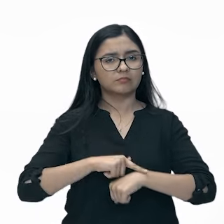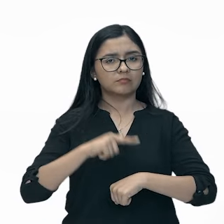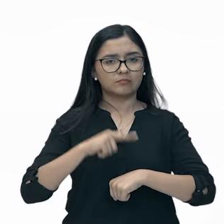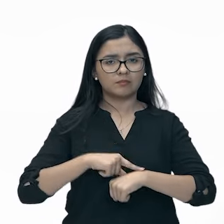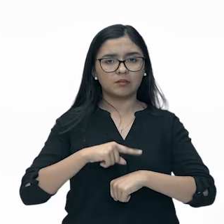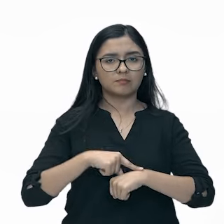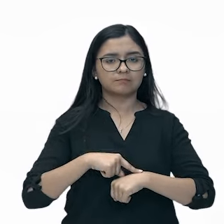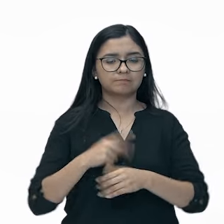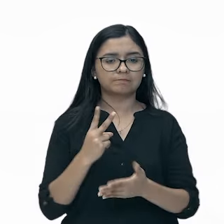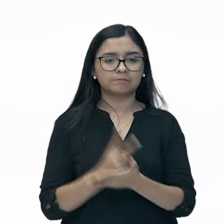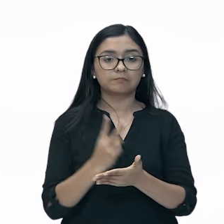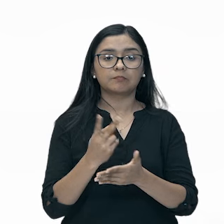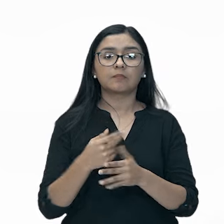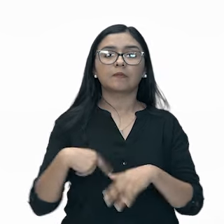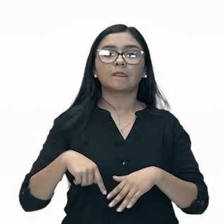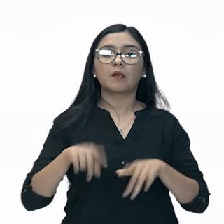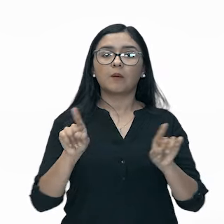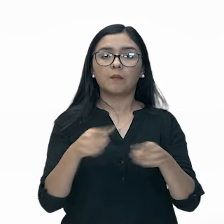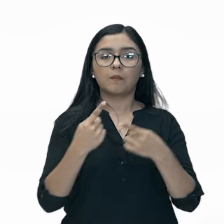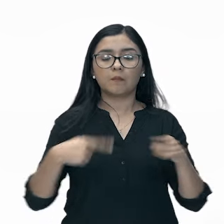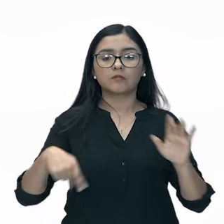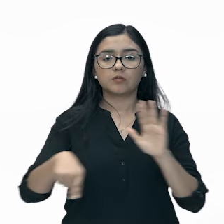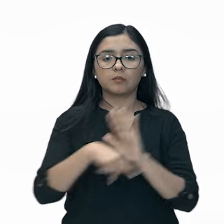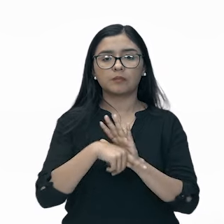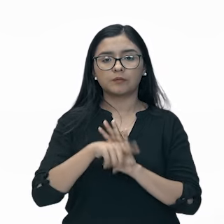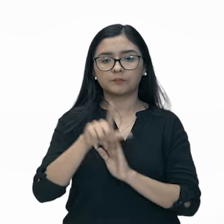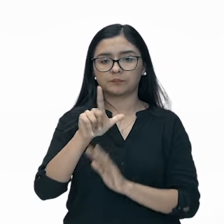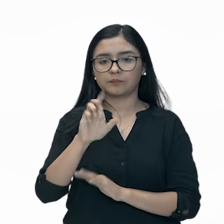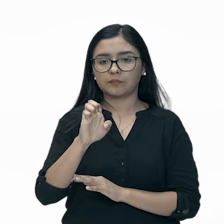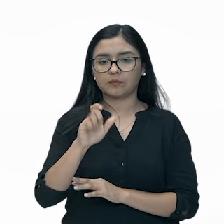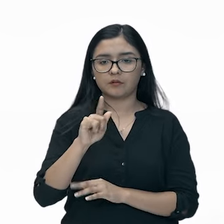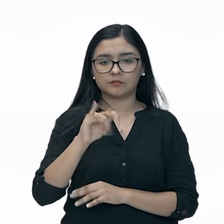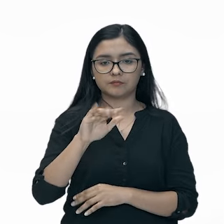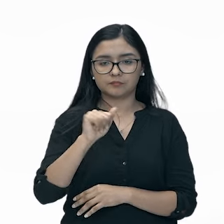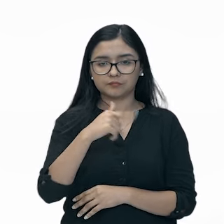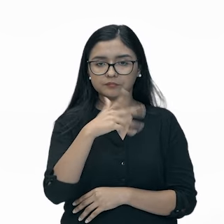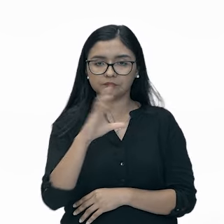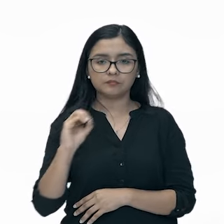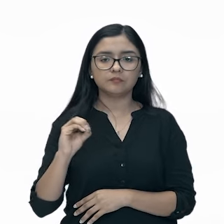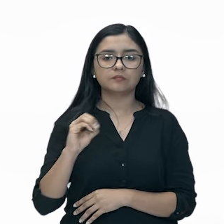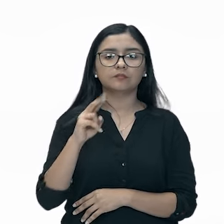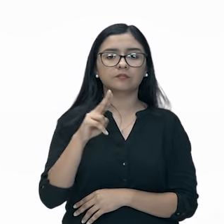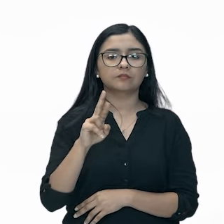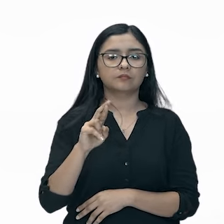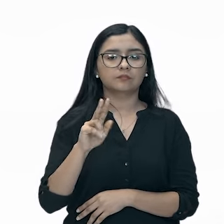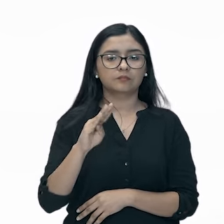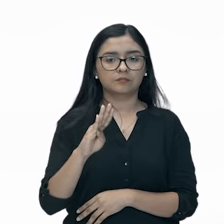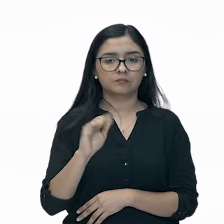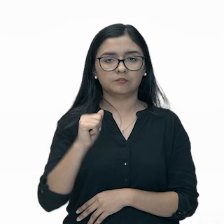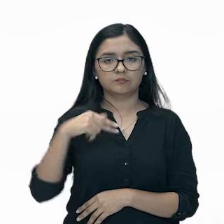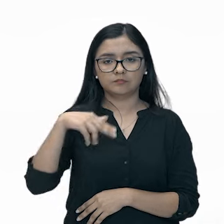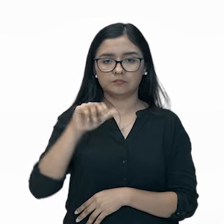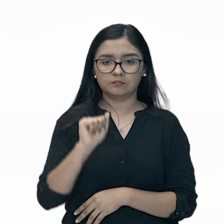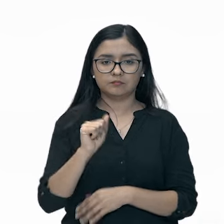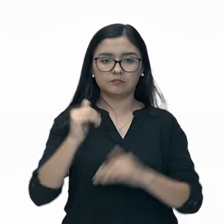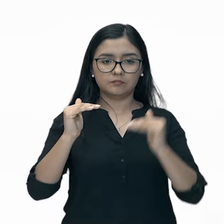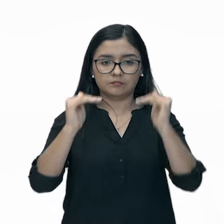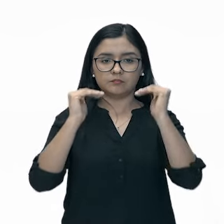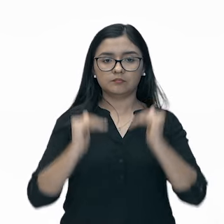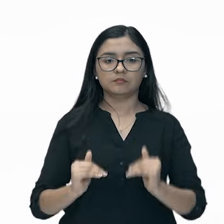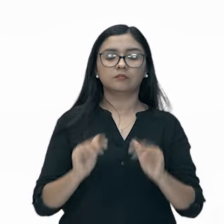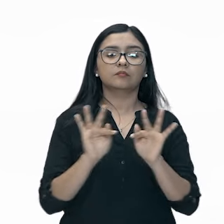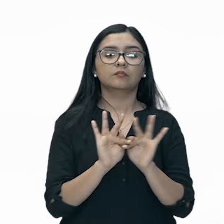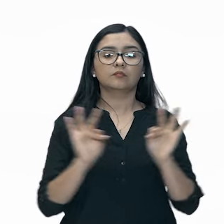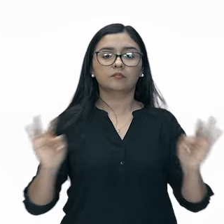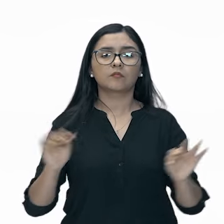mundo uma música é de Legião Urbana e agora veja a frase abaixo devemos ir